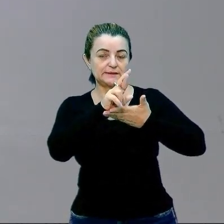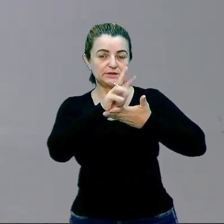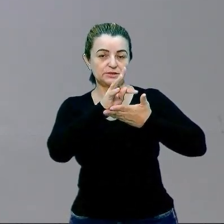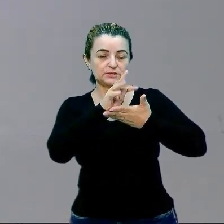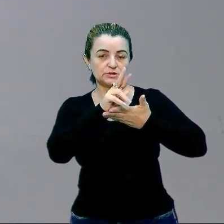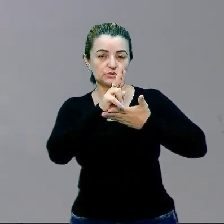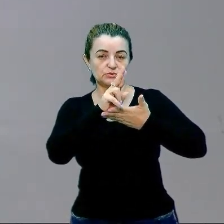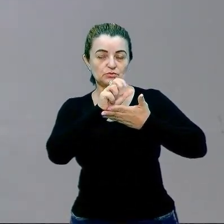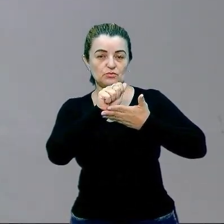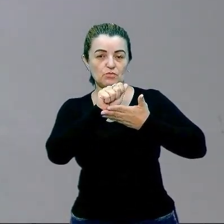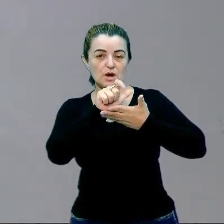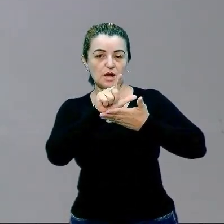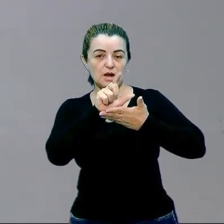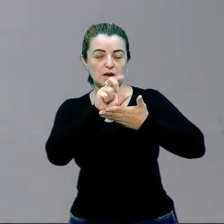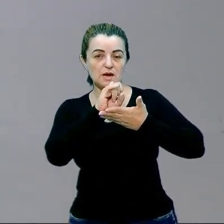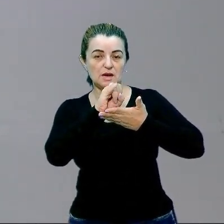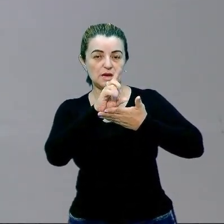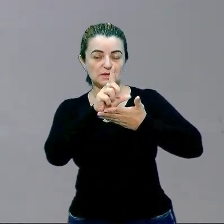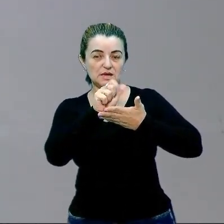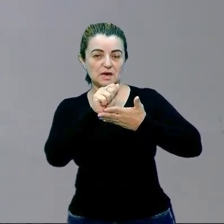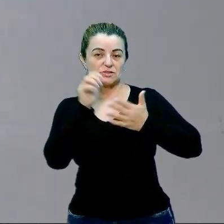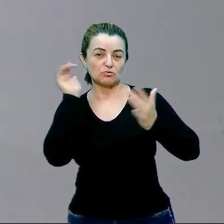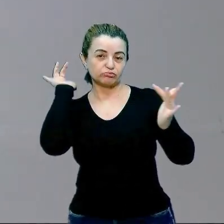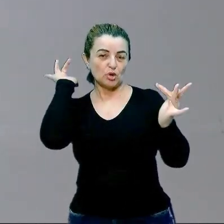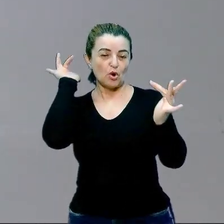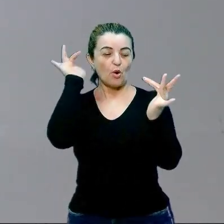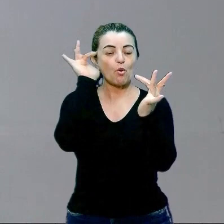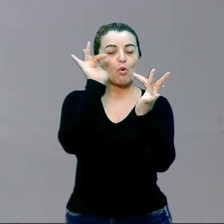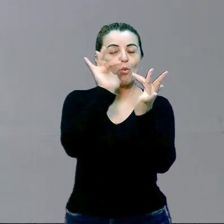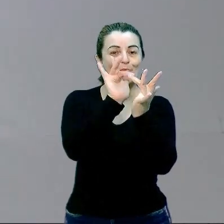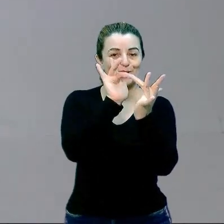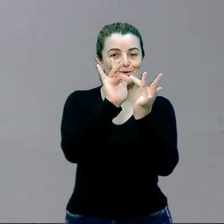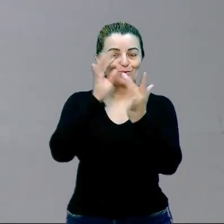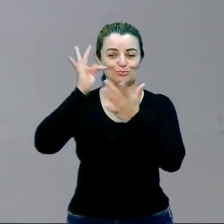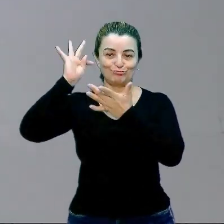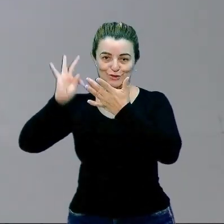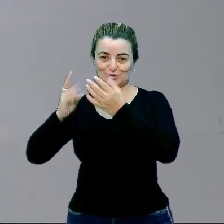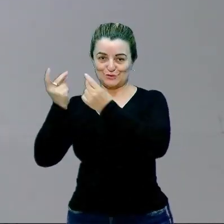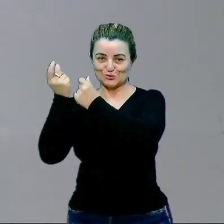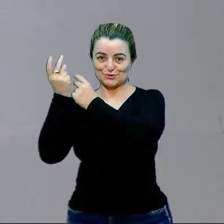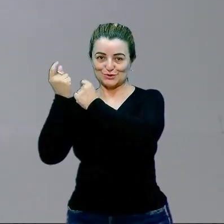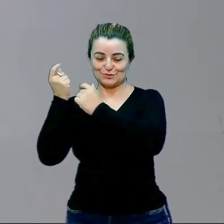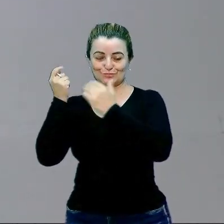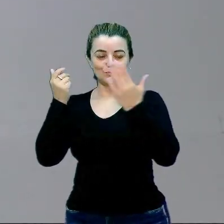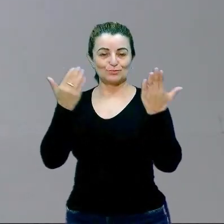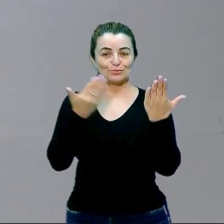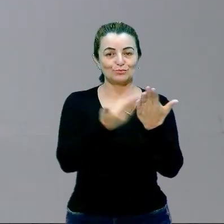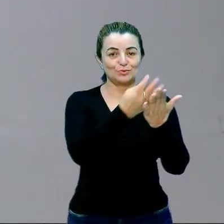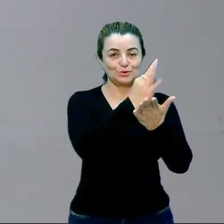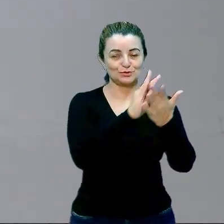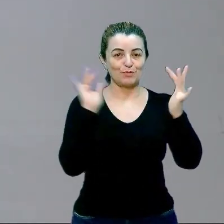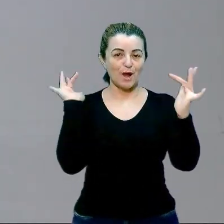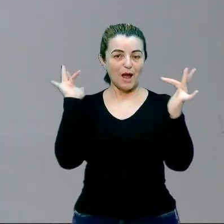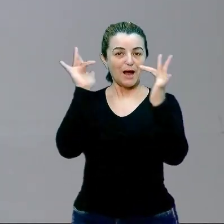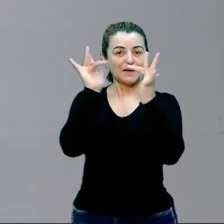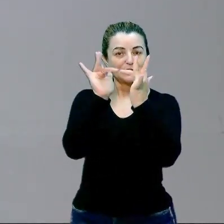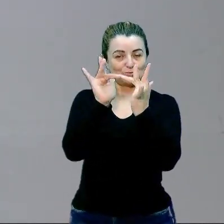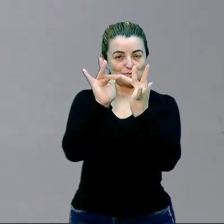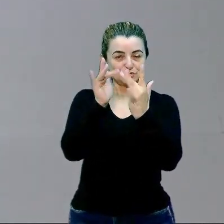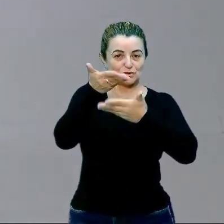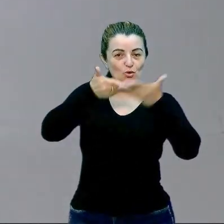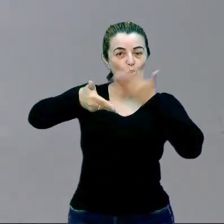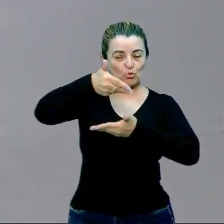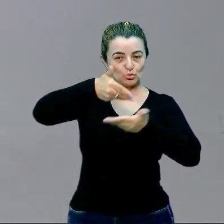Eu dialogo lá com um texto que já existiu, que no caso aí é a Carta de Pero Vaz de Caminha, e aí quando ele fala de